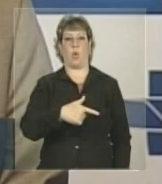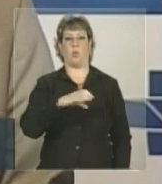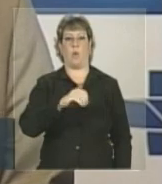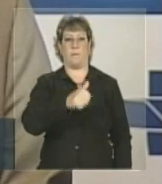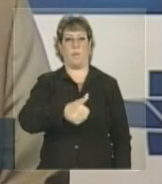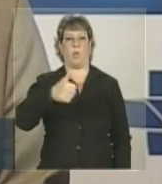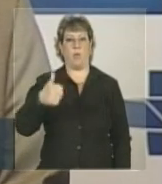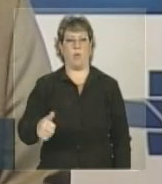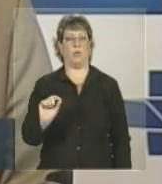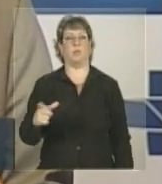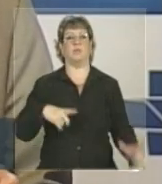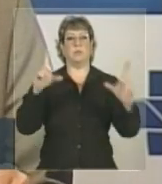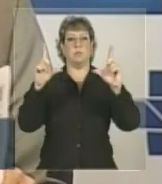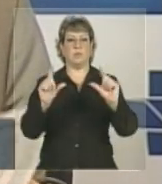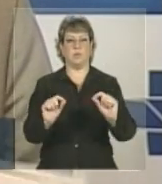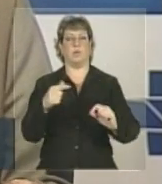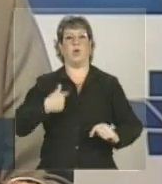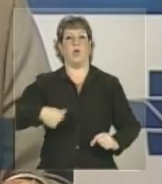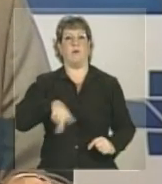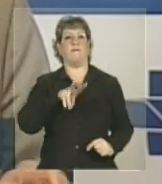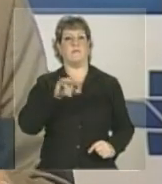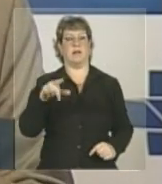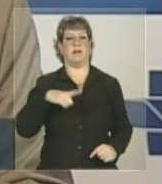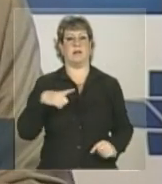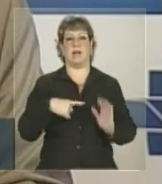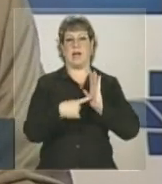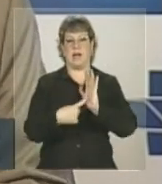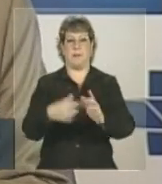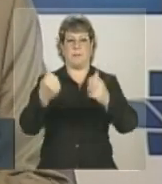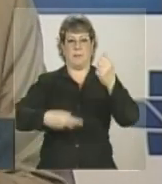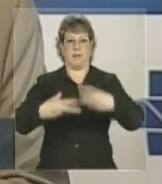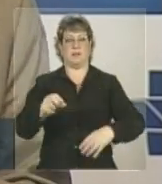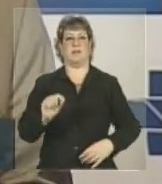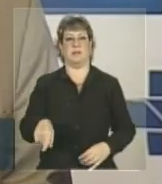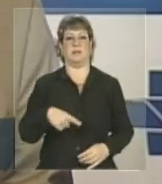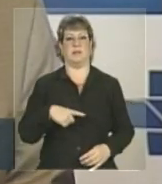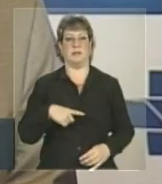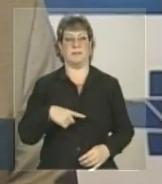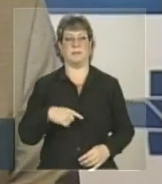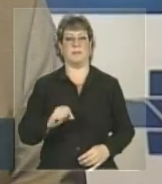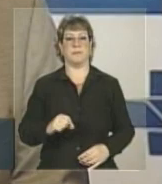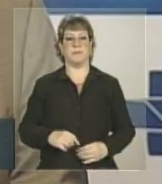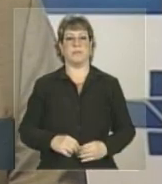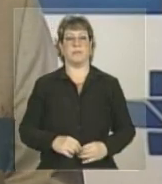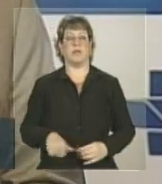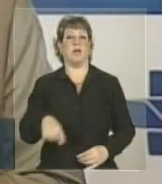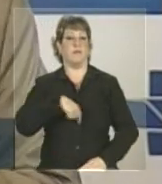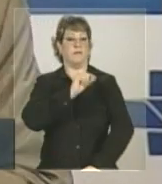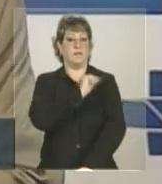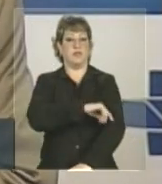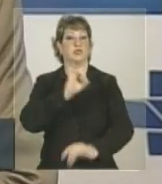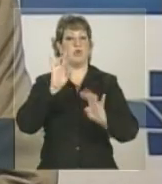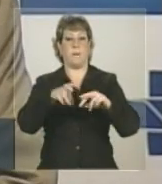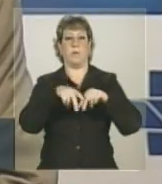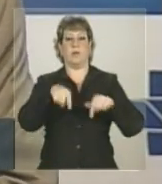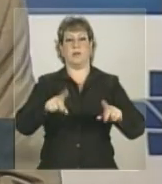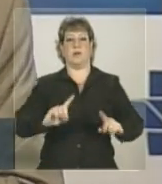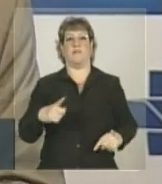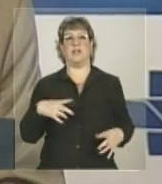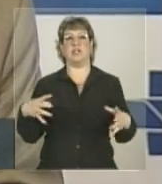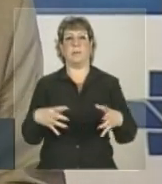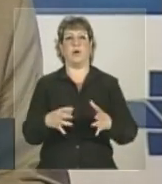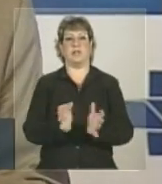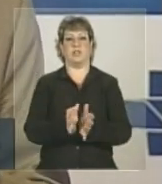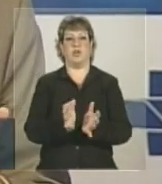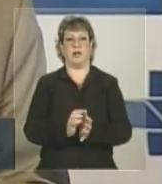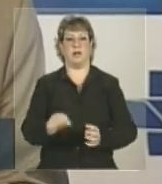2011 uma redução, né, que a gente vai, inclusive, apresentar aí, não só pela vacinação, né, mas também